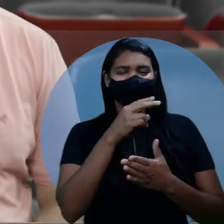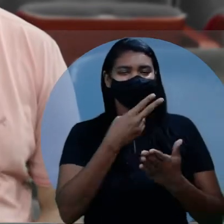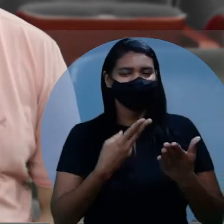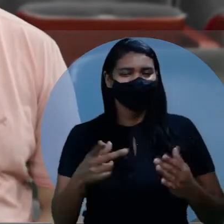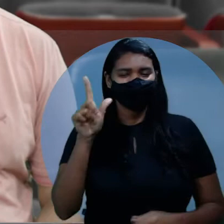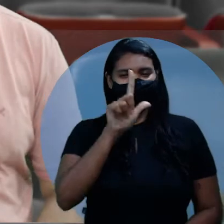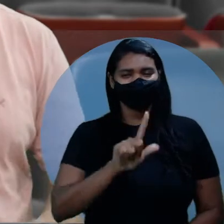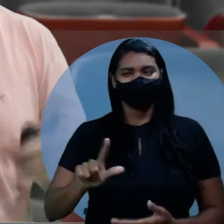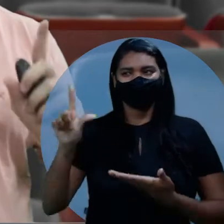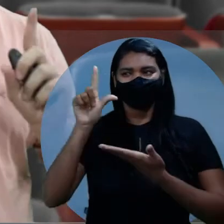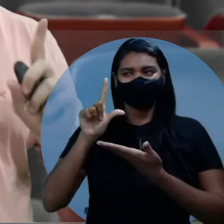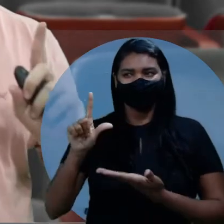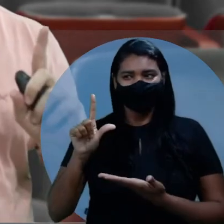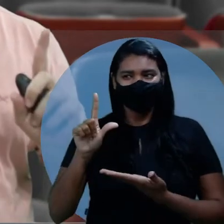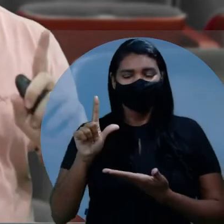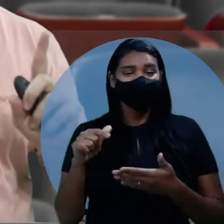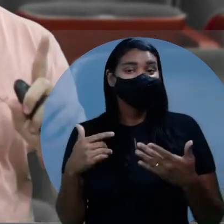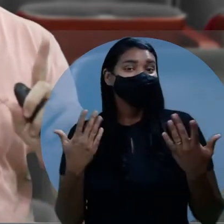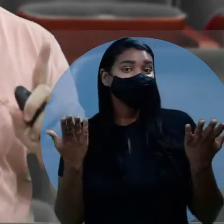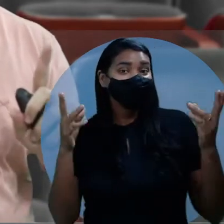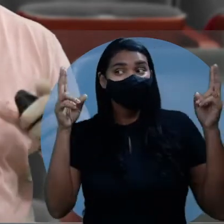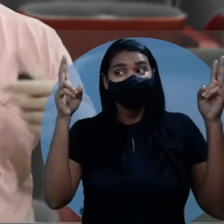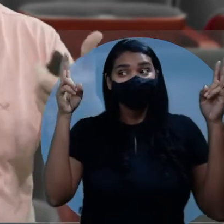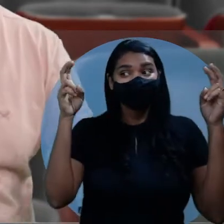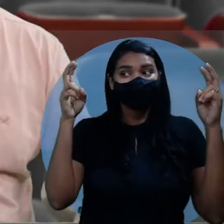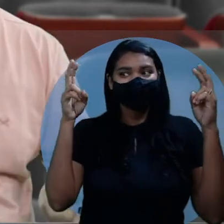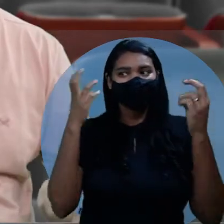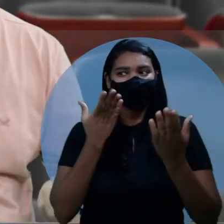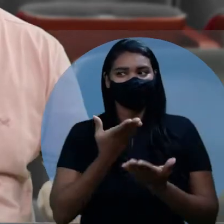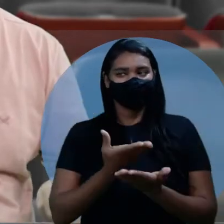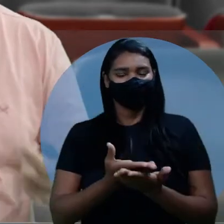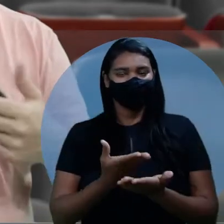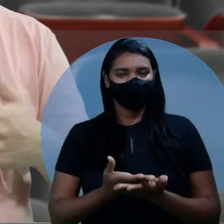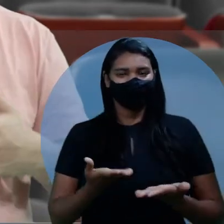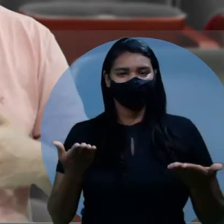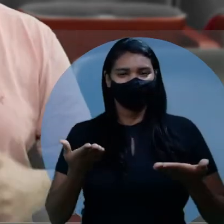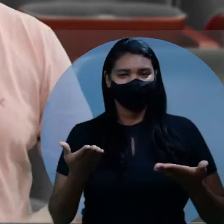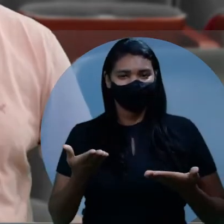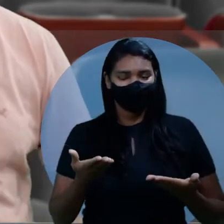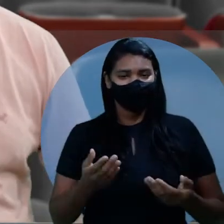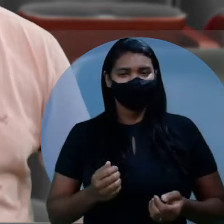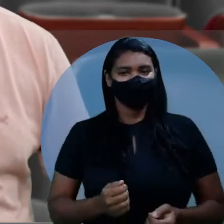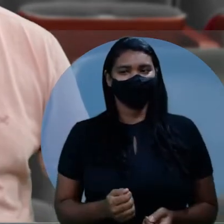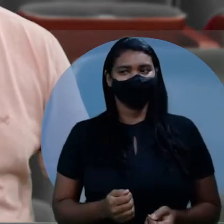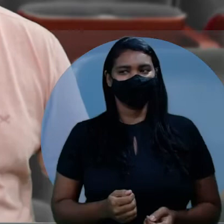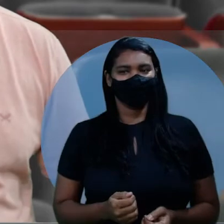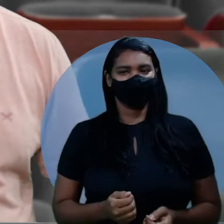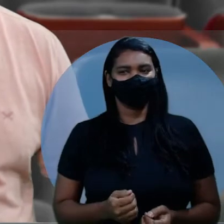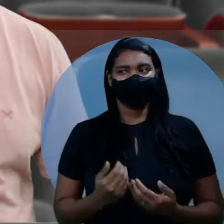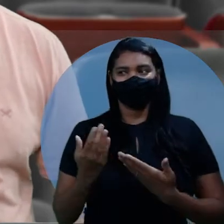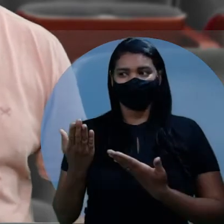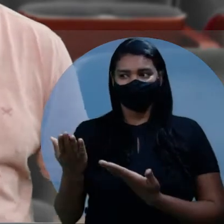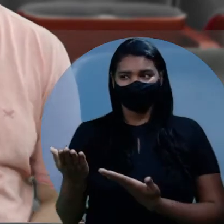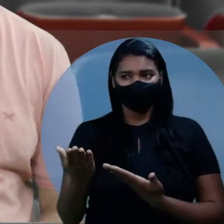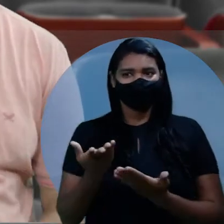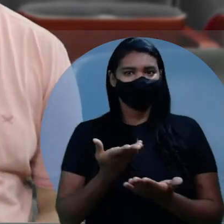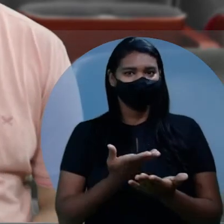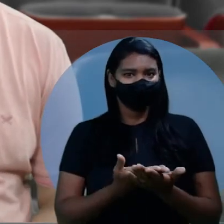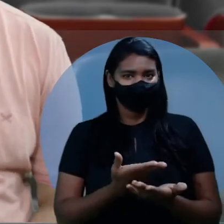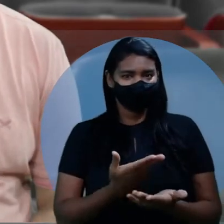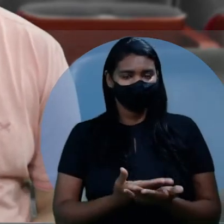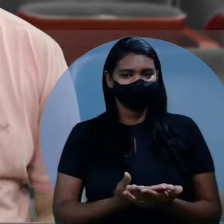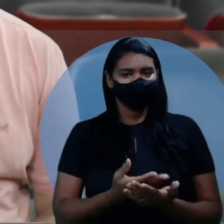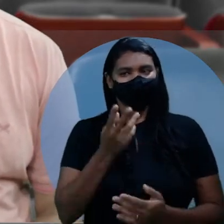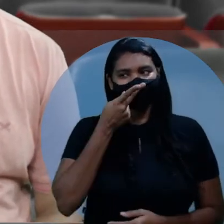Artístico Literário. Mas qual será o tema da aula de hoje? Hoje, antes de apresentar nossa aula, temos aqui